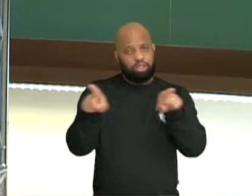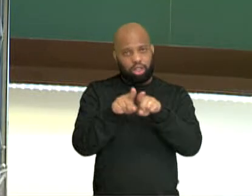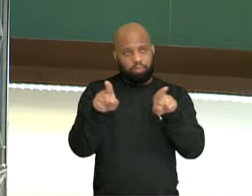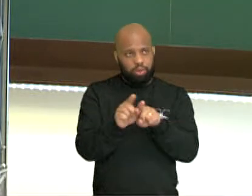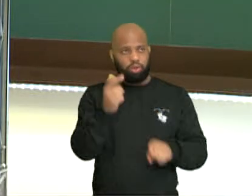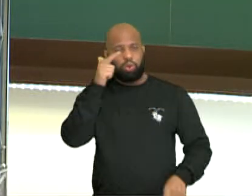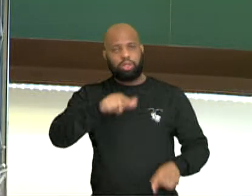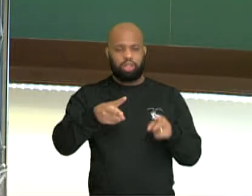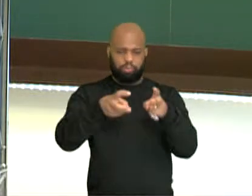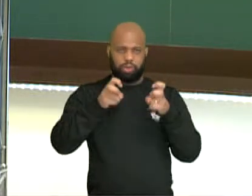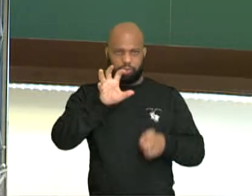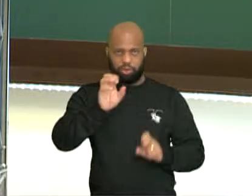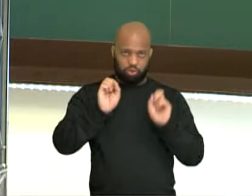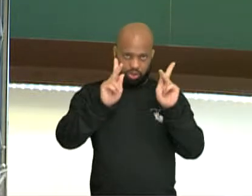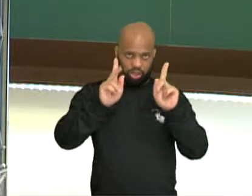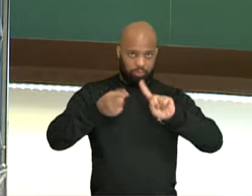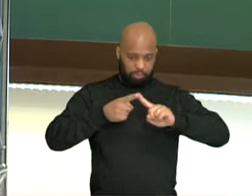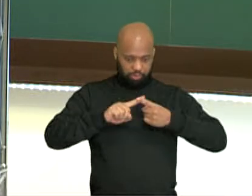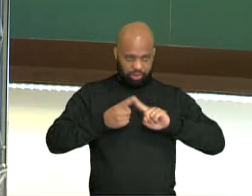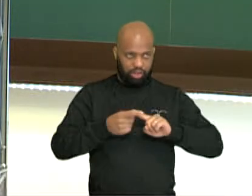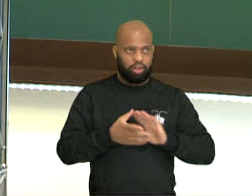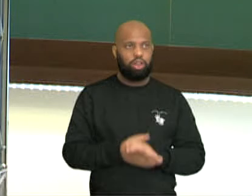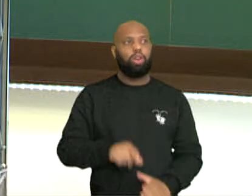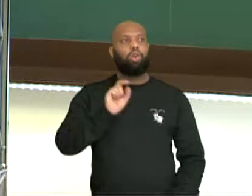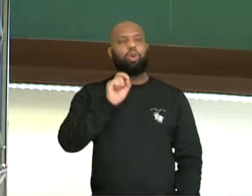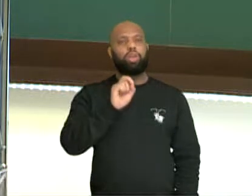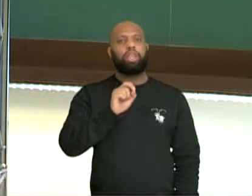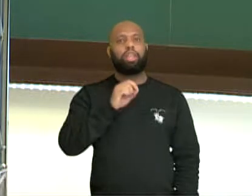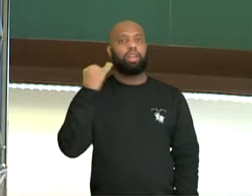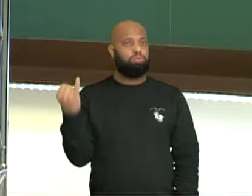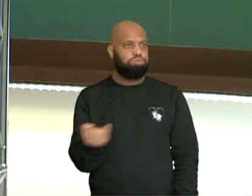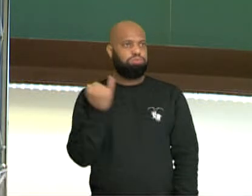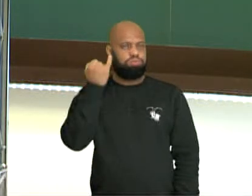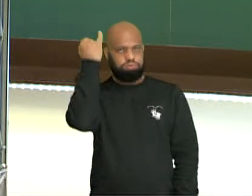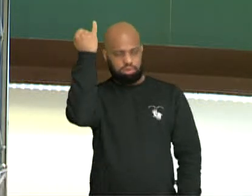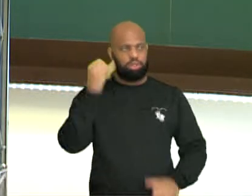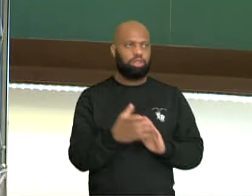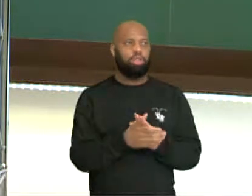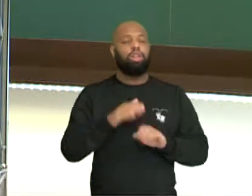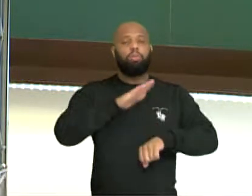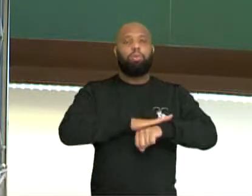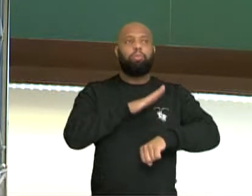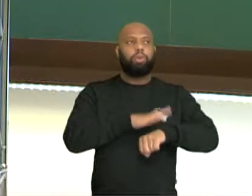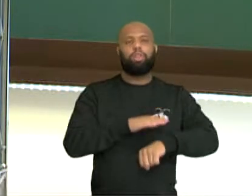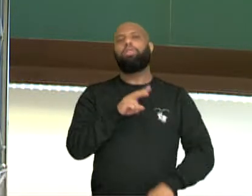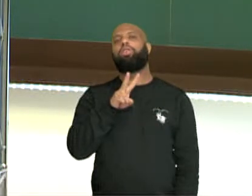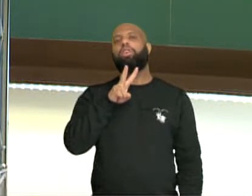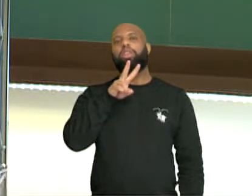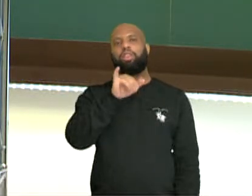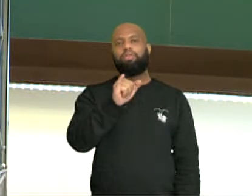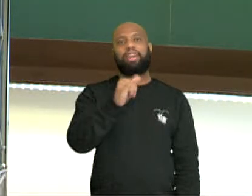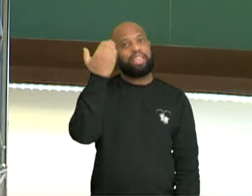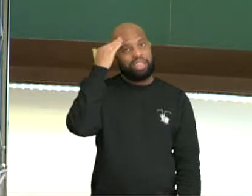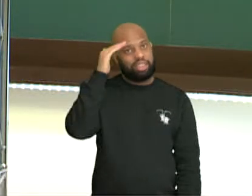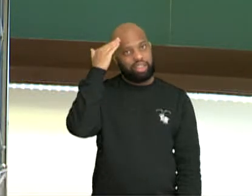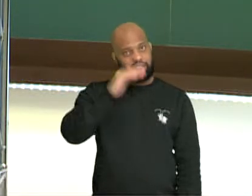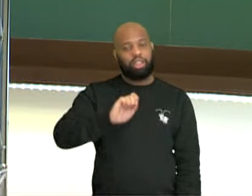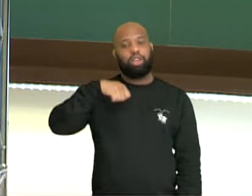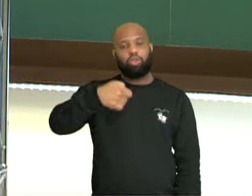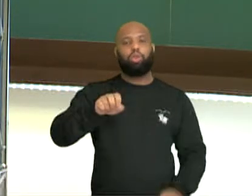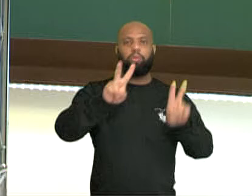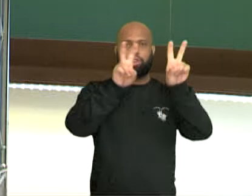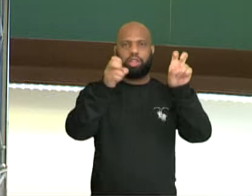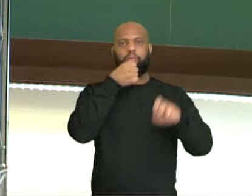também vai notar isso. Combinado? Então, o que é muito importante na hora de entender uma